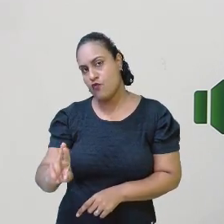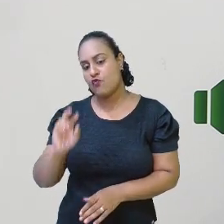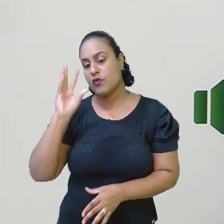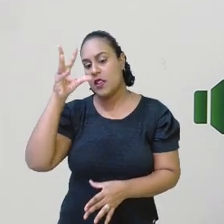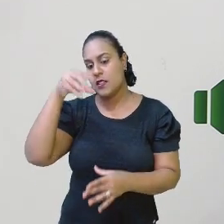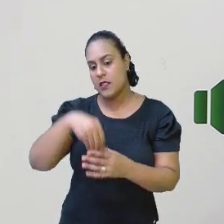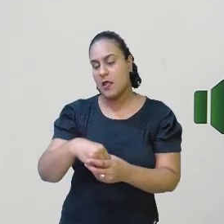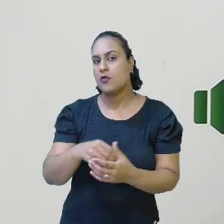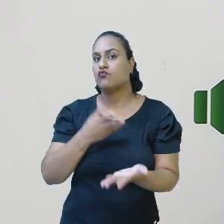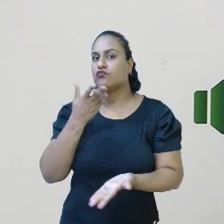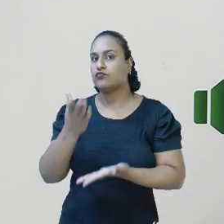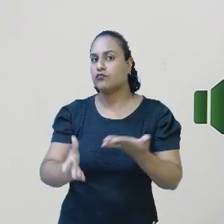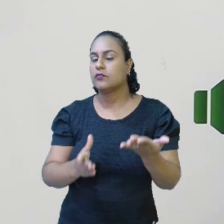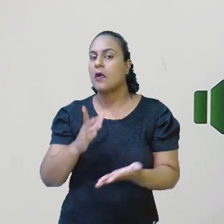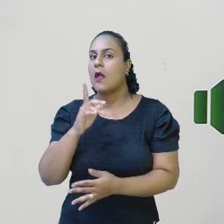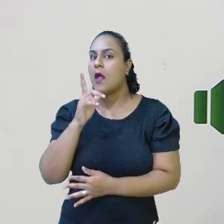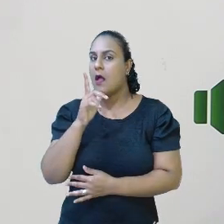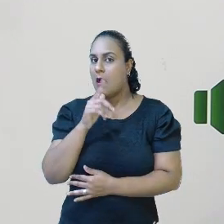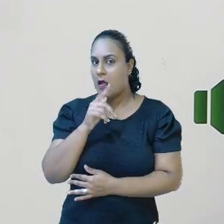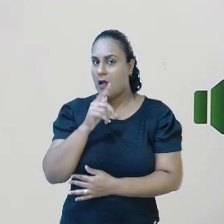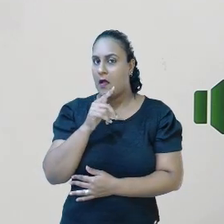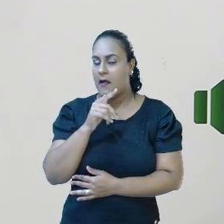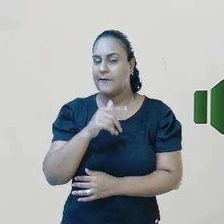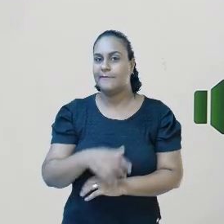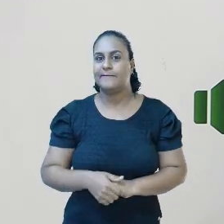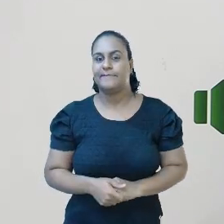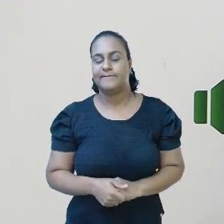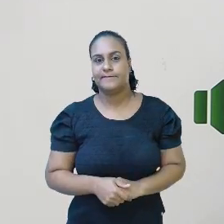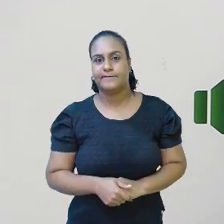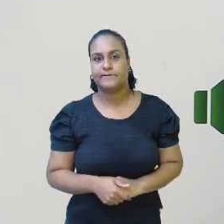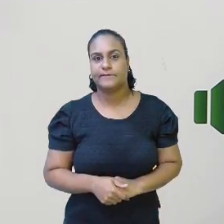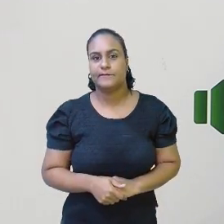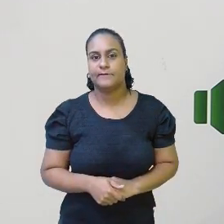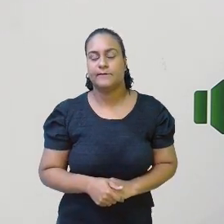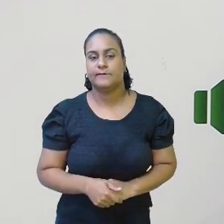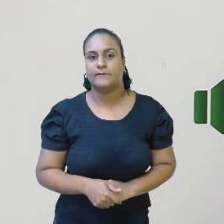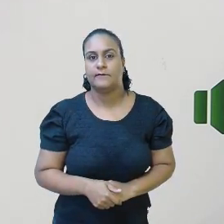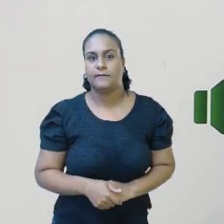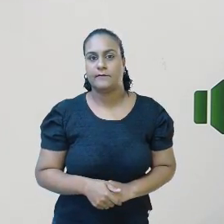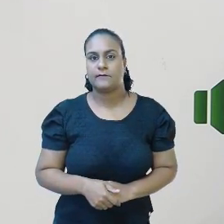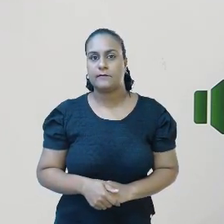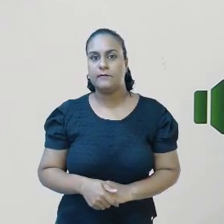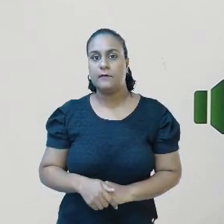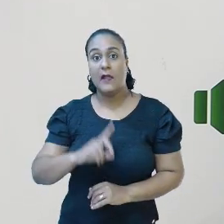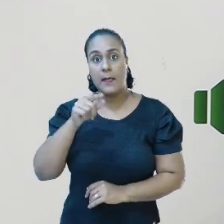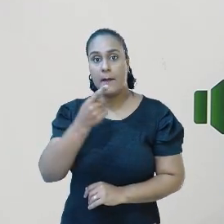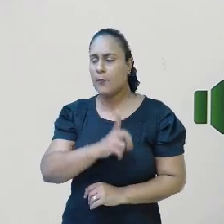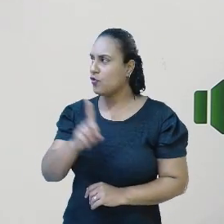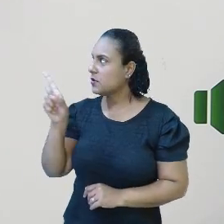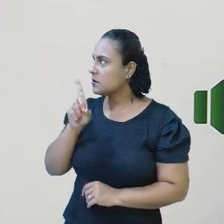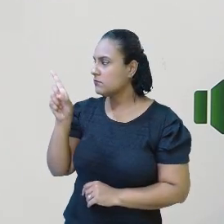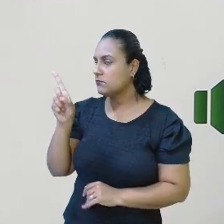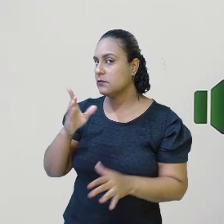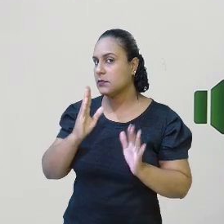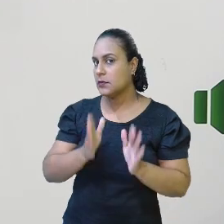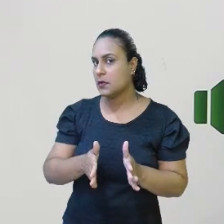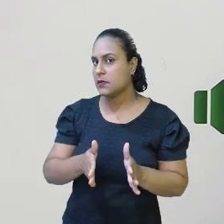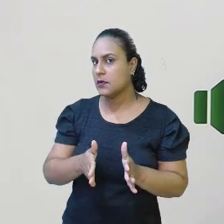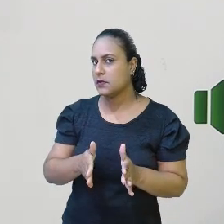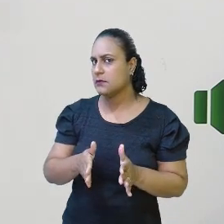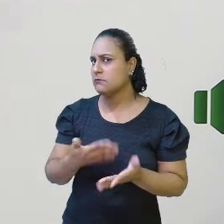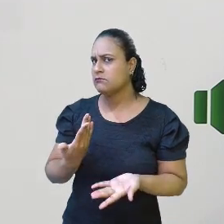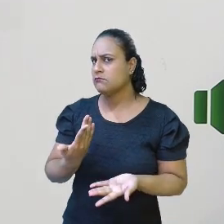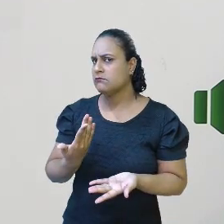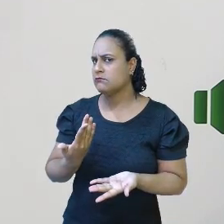da estação de tratamento da água. Bom, passou por essa etapa, para onde é que a